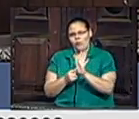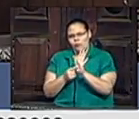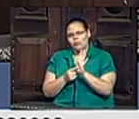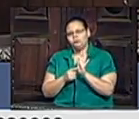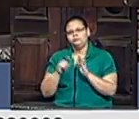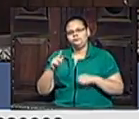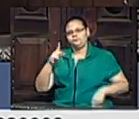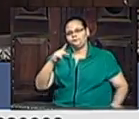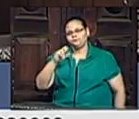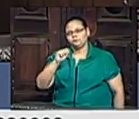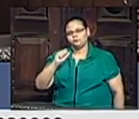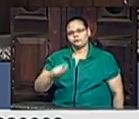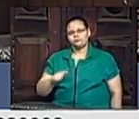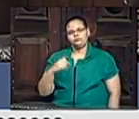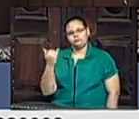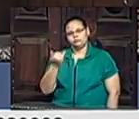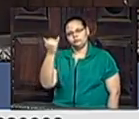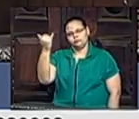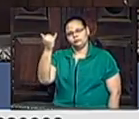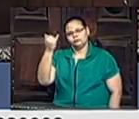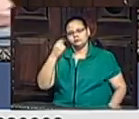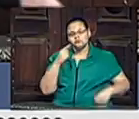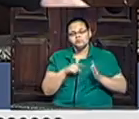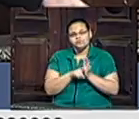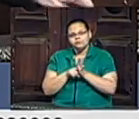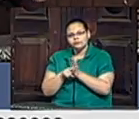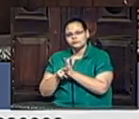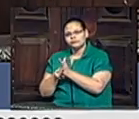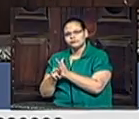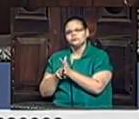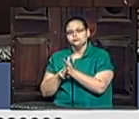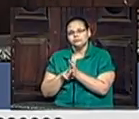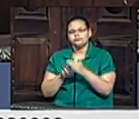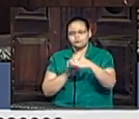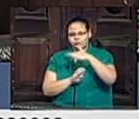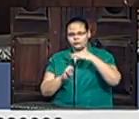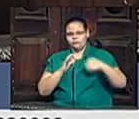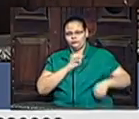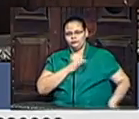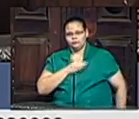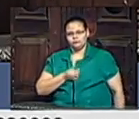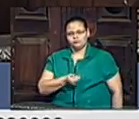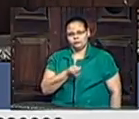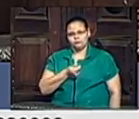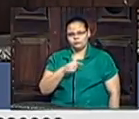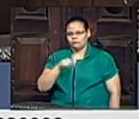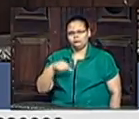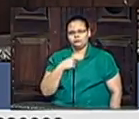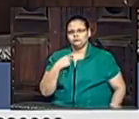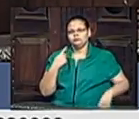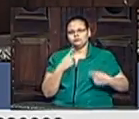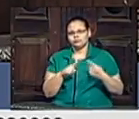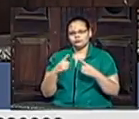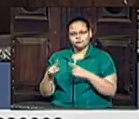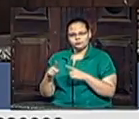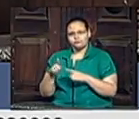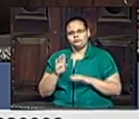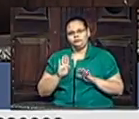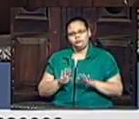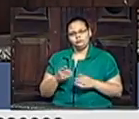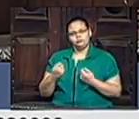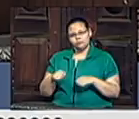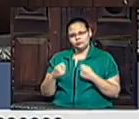PSOL, é fundamental para investigar os benefícios fiscais. Não somos contra a política de benefício, desde que